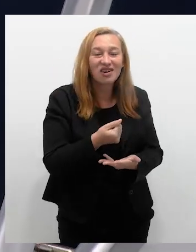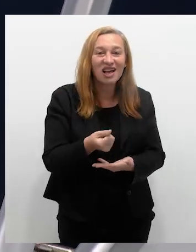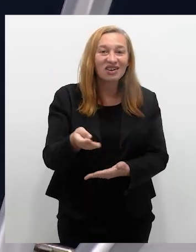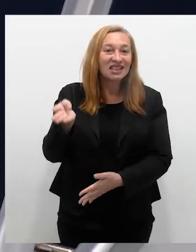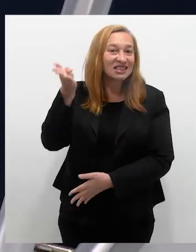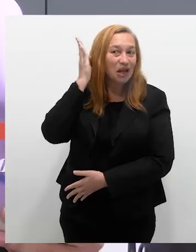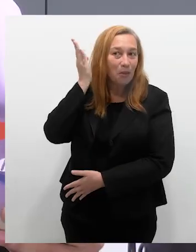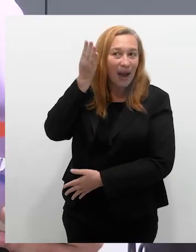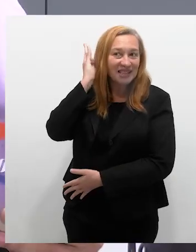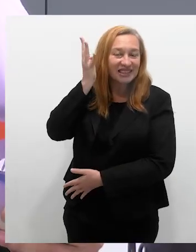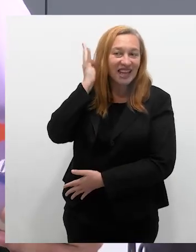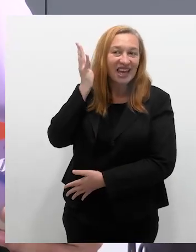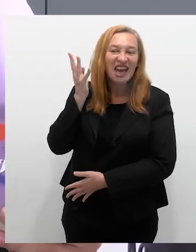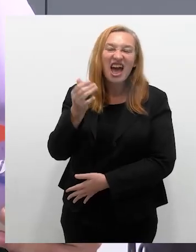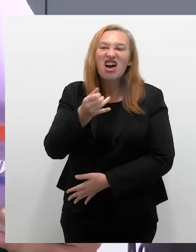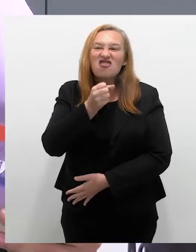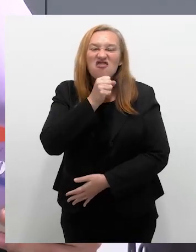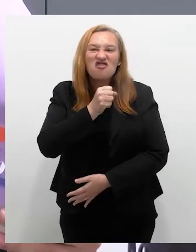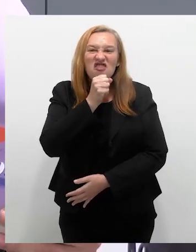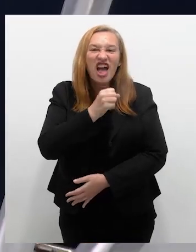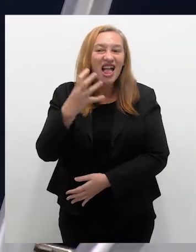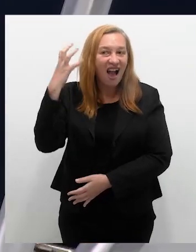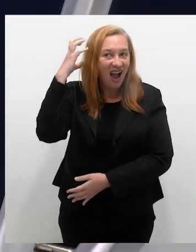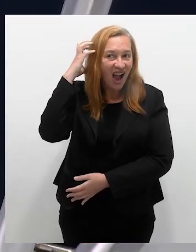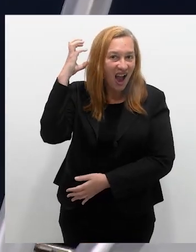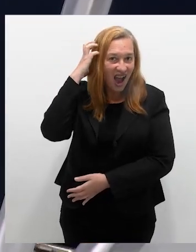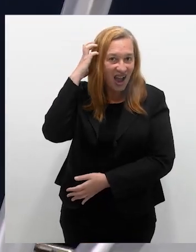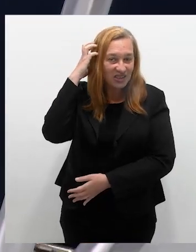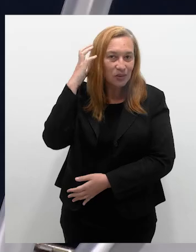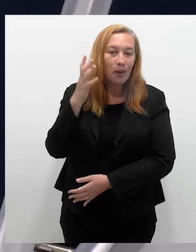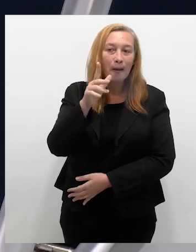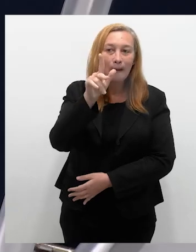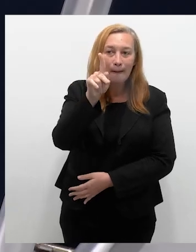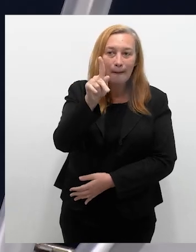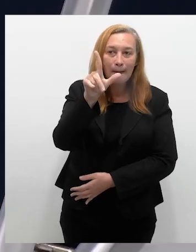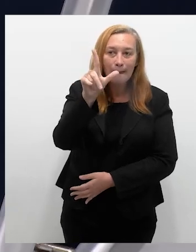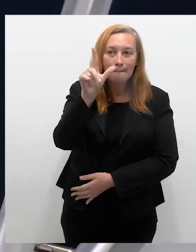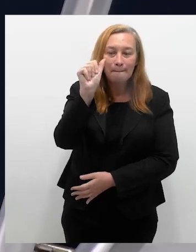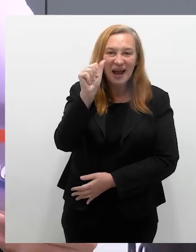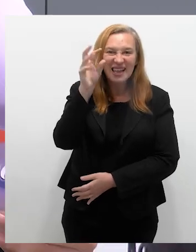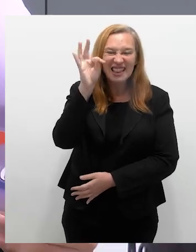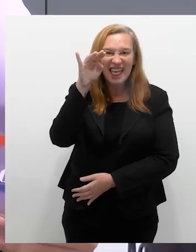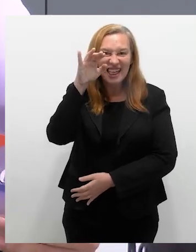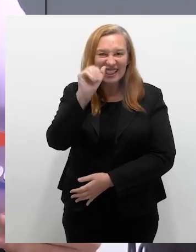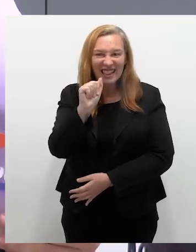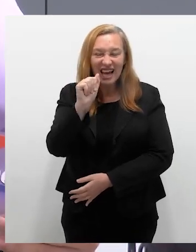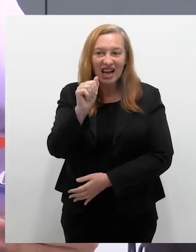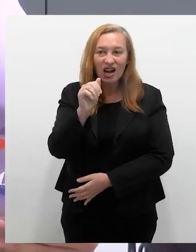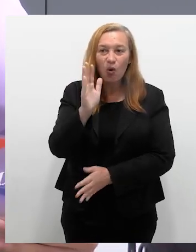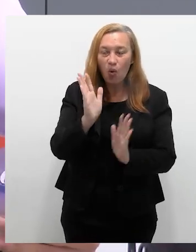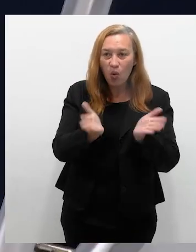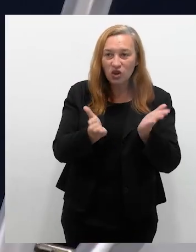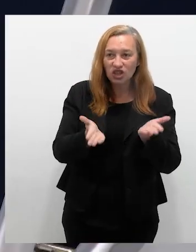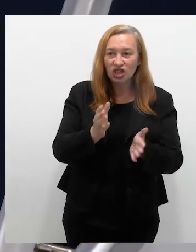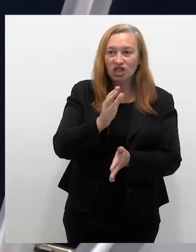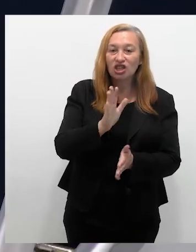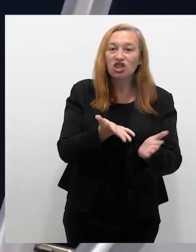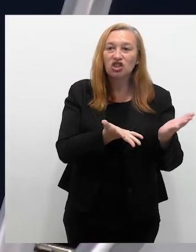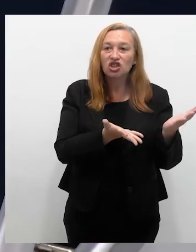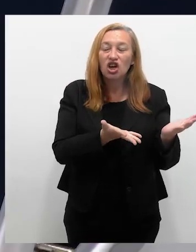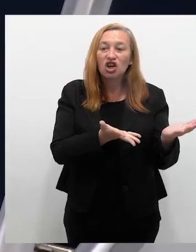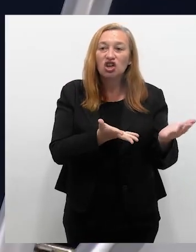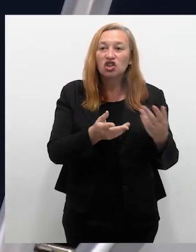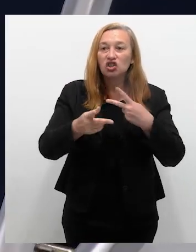Taubaté, casa, né? antiga Rádio Planeta, hoje é a Jovem Pan. Boa. Ah, que legal. Você fazia o que na Jovem Pan? Eu comecei como